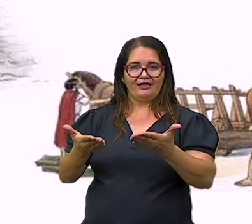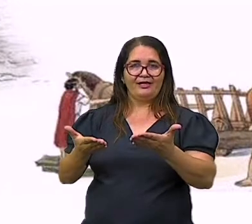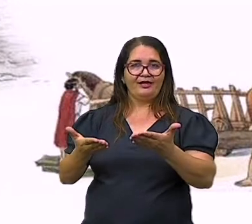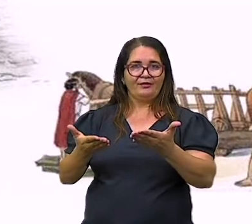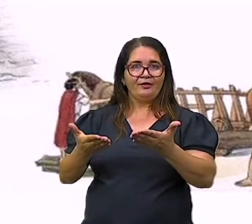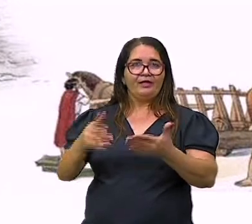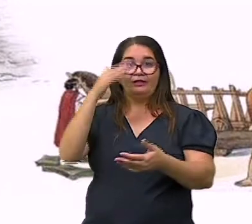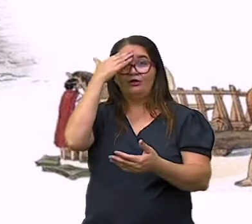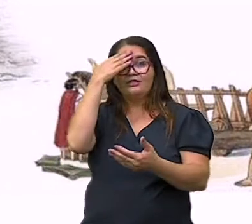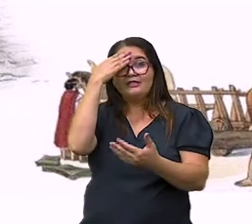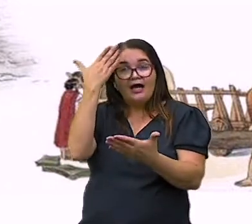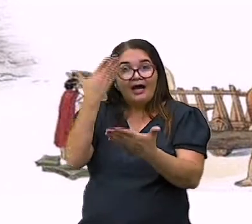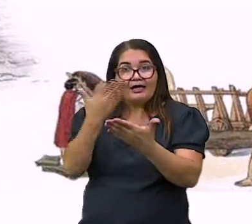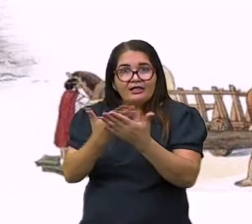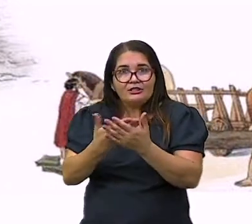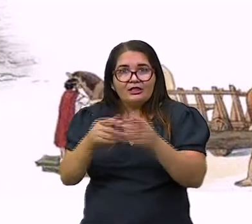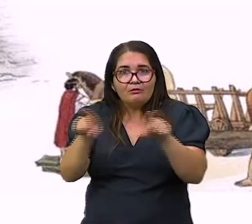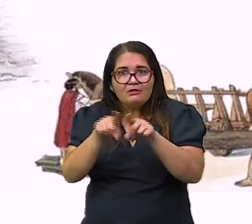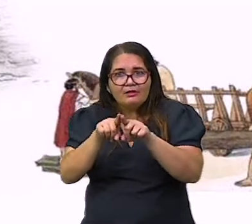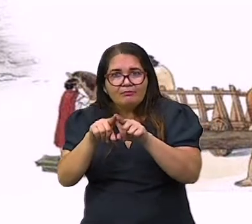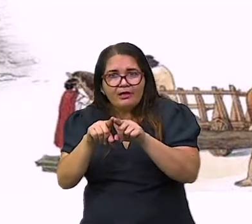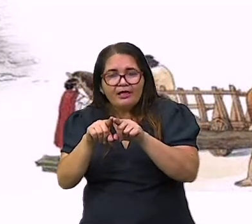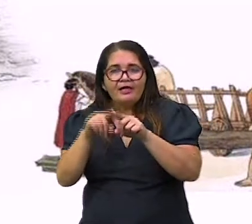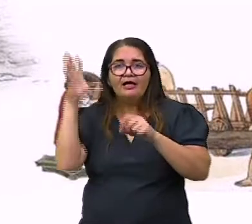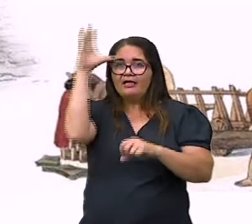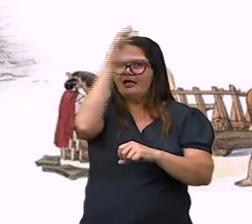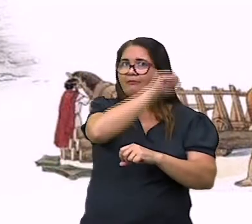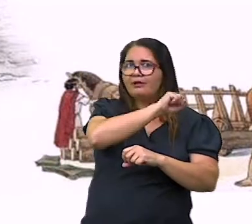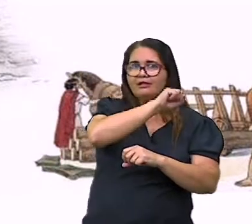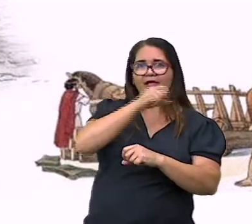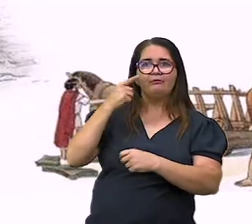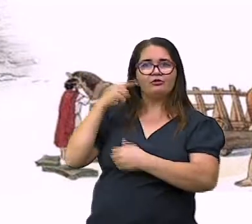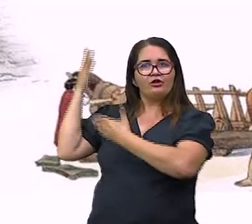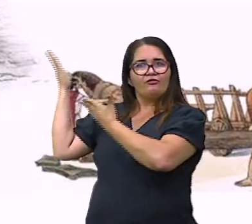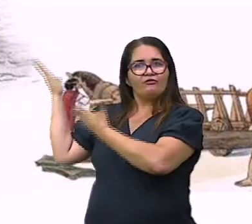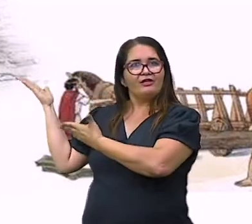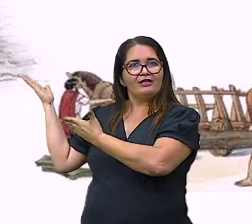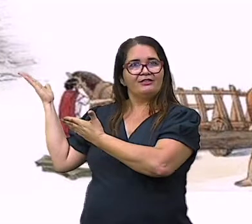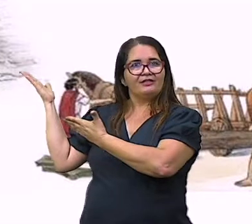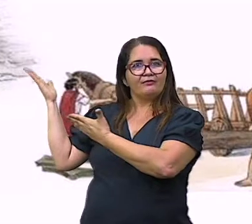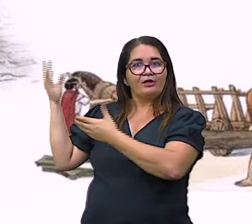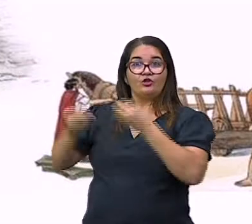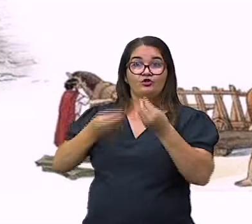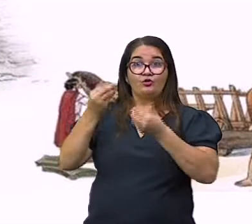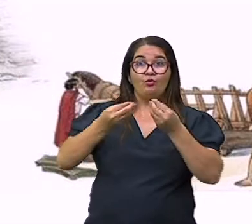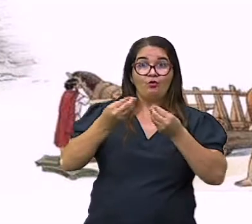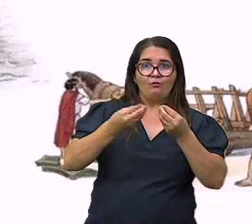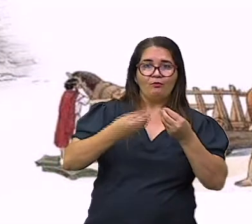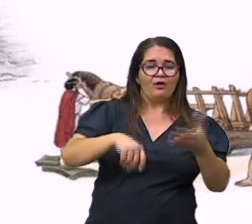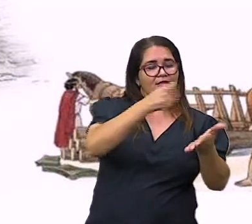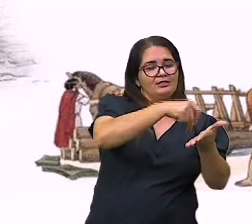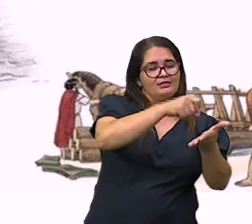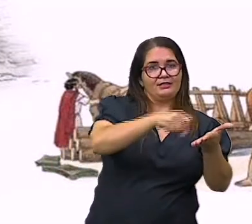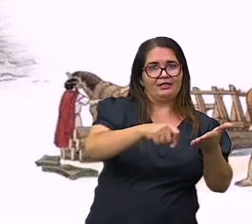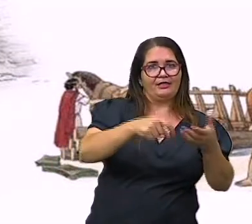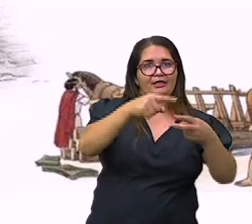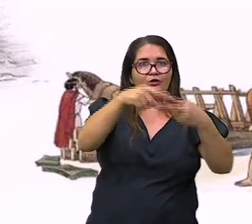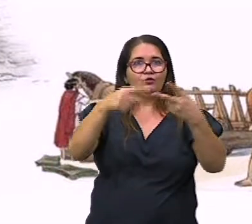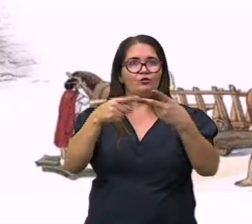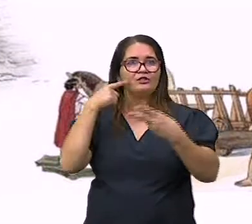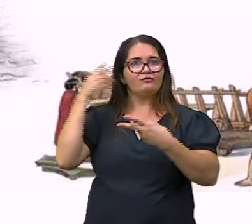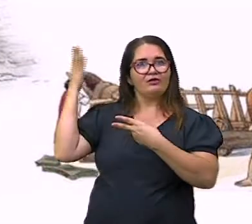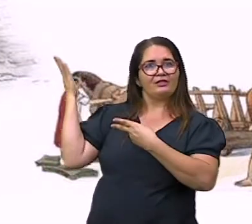da tela. Nós temos essas duas imagens, a linear B, a forma de escrita, e